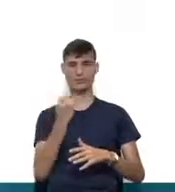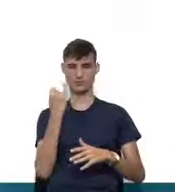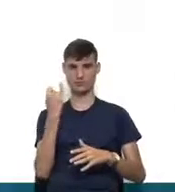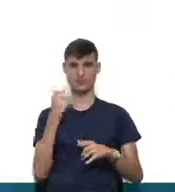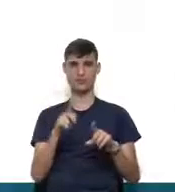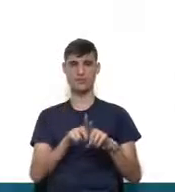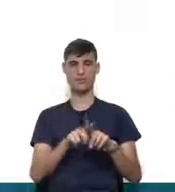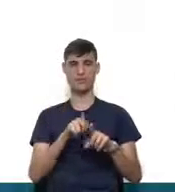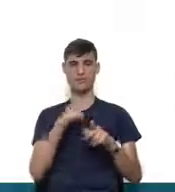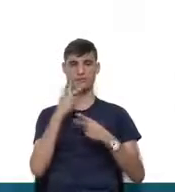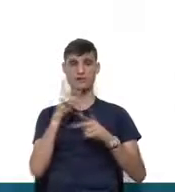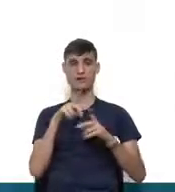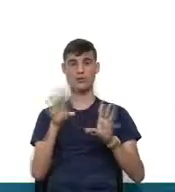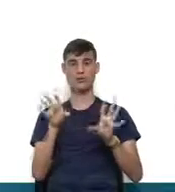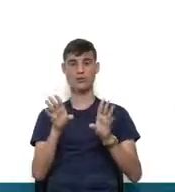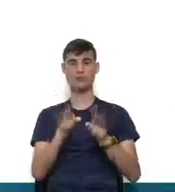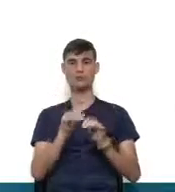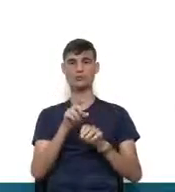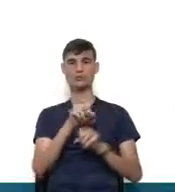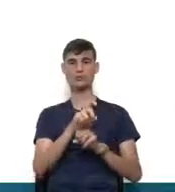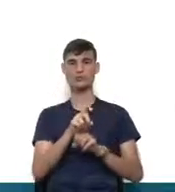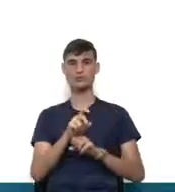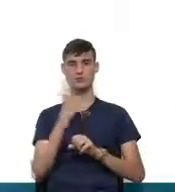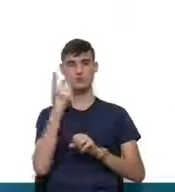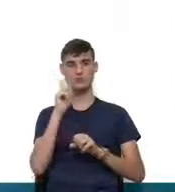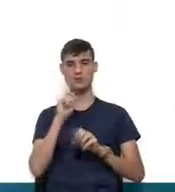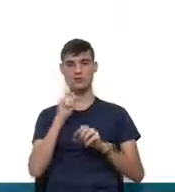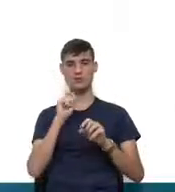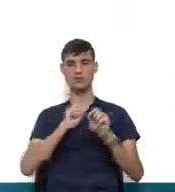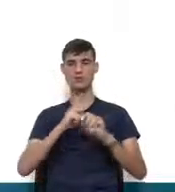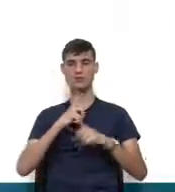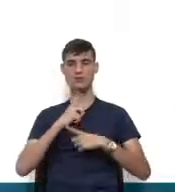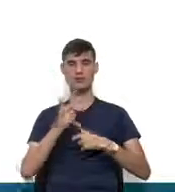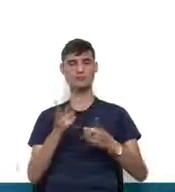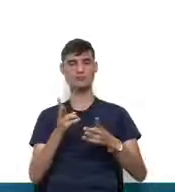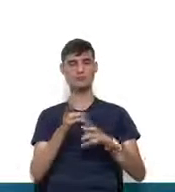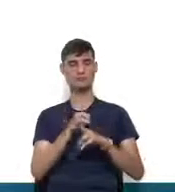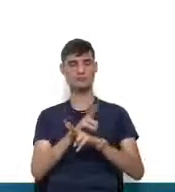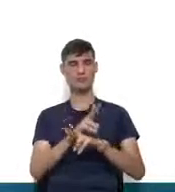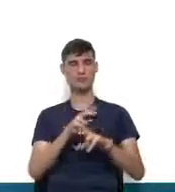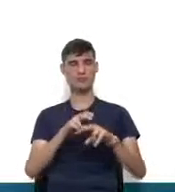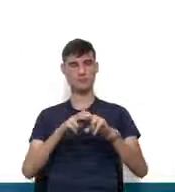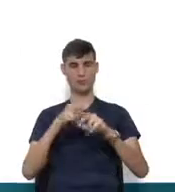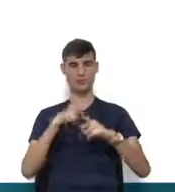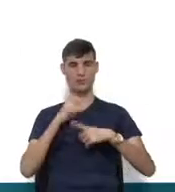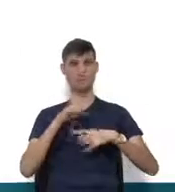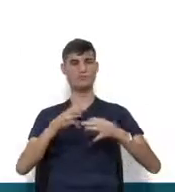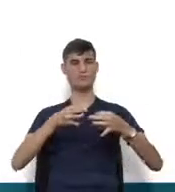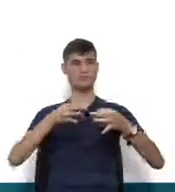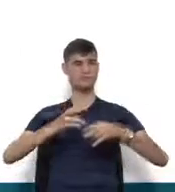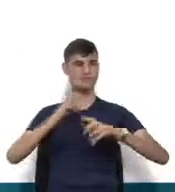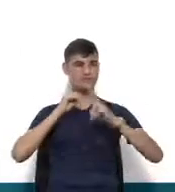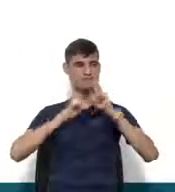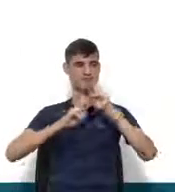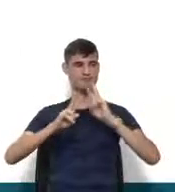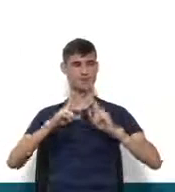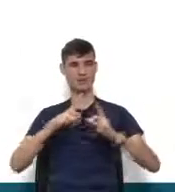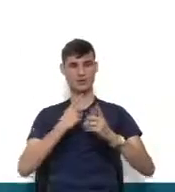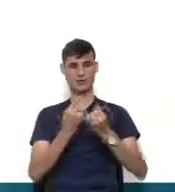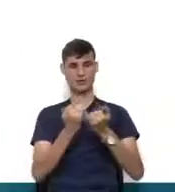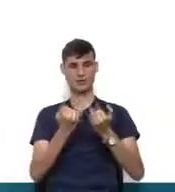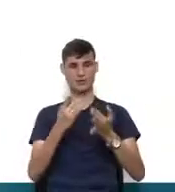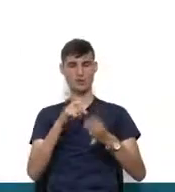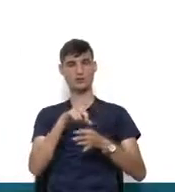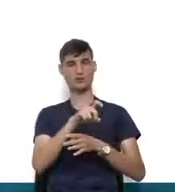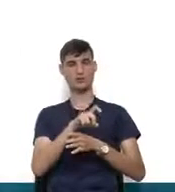importante, o conjunto de x para os quais a série vai convergir. Então, a gente tem que levar em consideração aí os valores